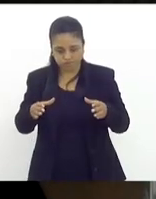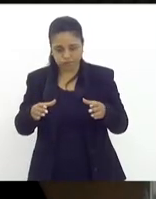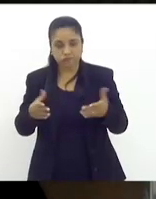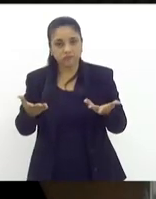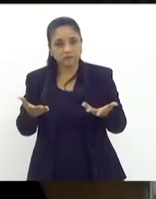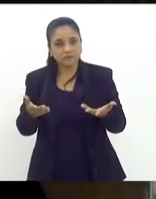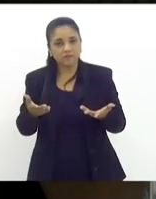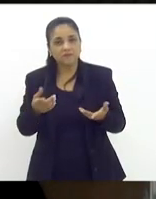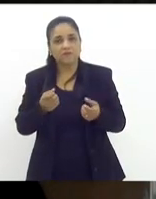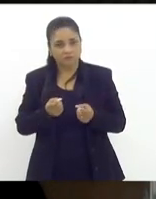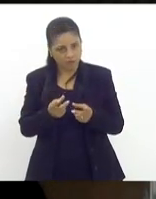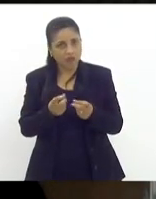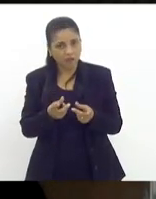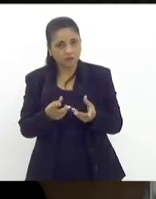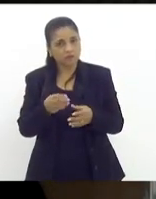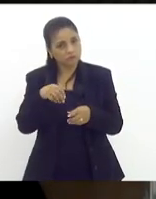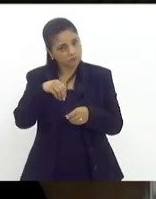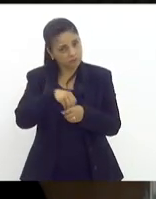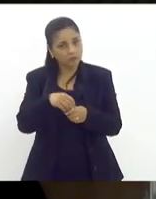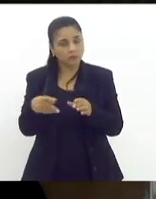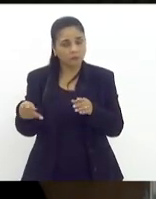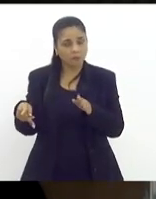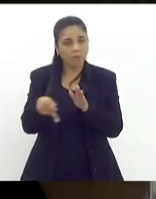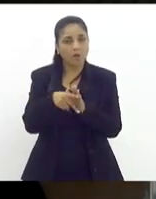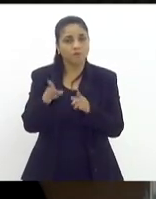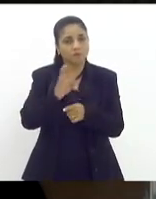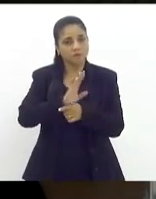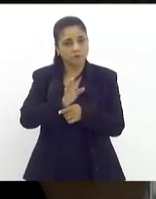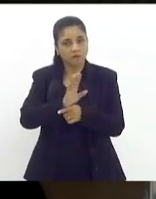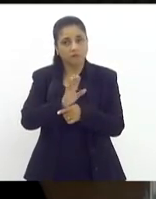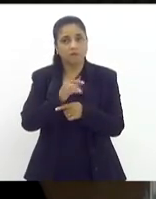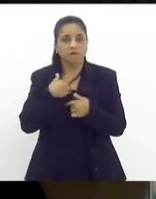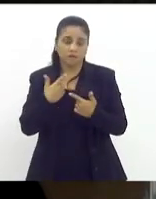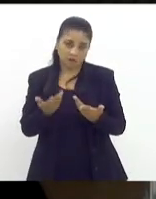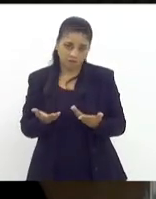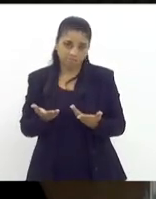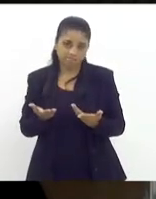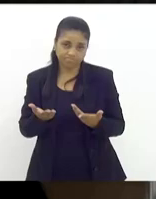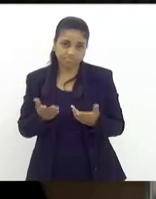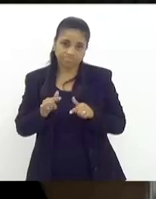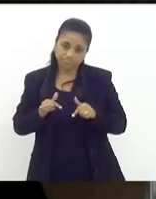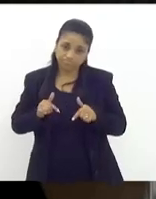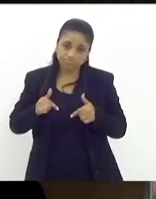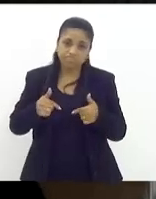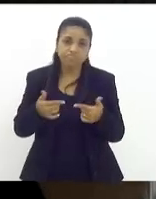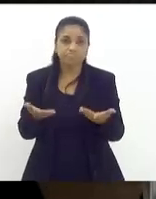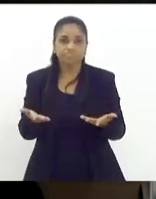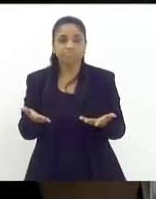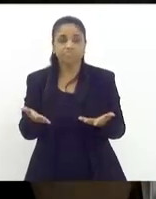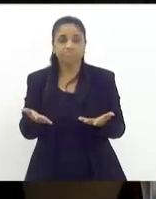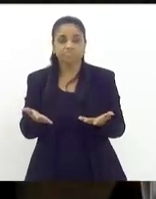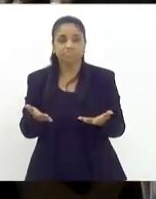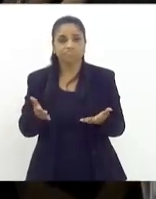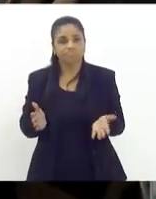eu tenho aí também que está tangenciando a livre iniciativa, né? Porque...